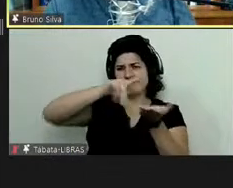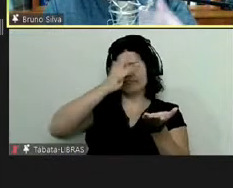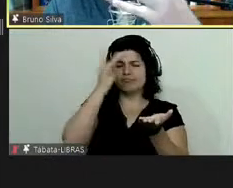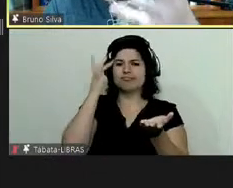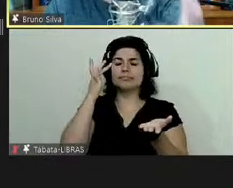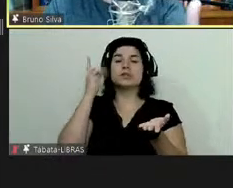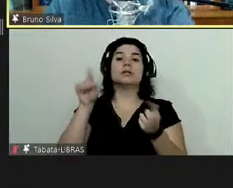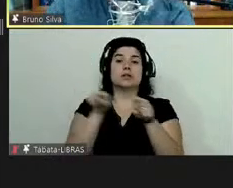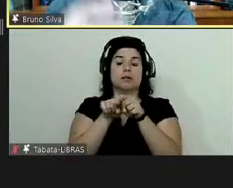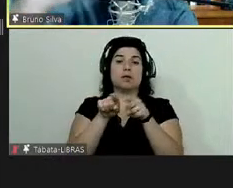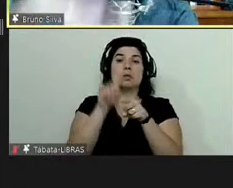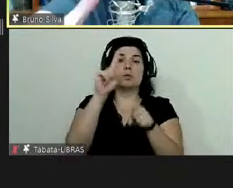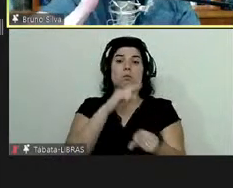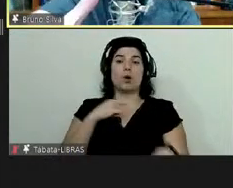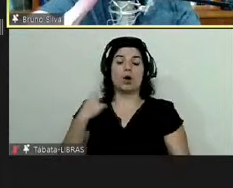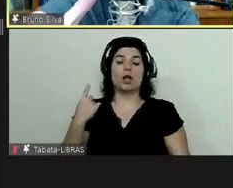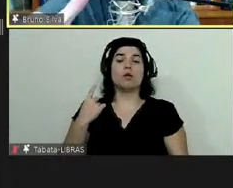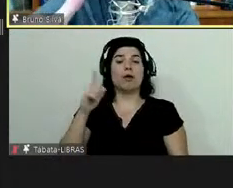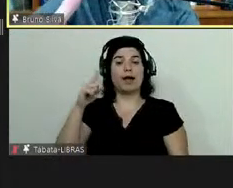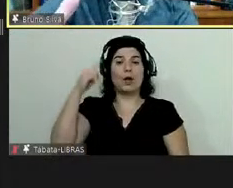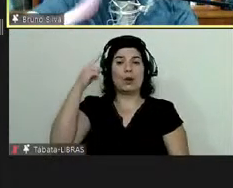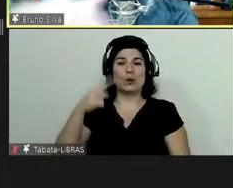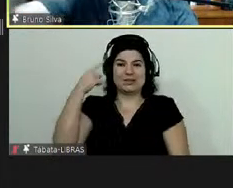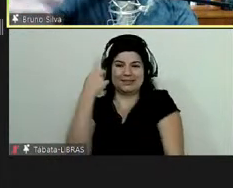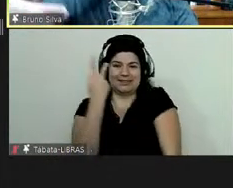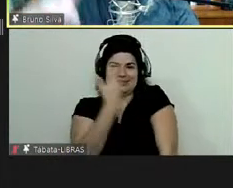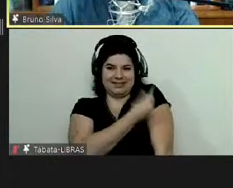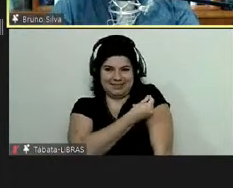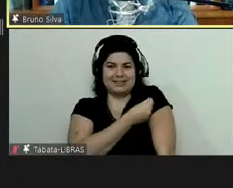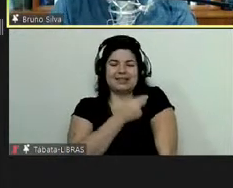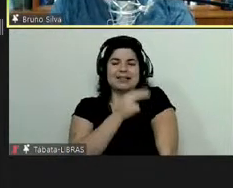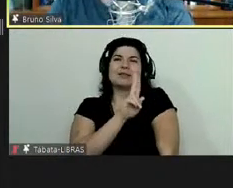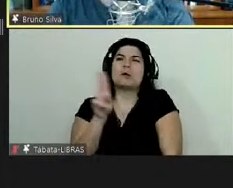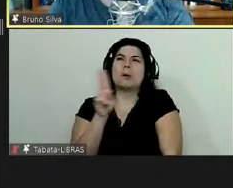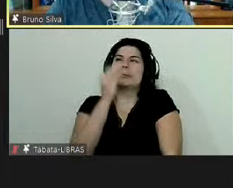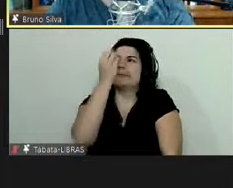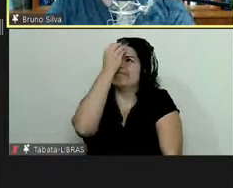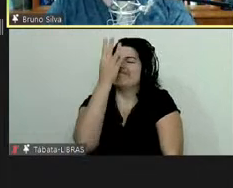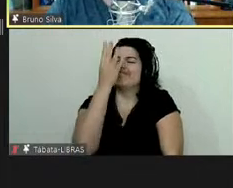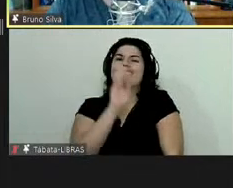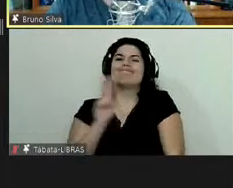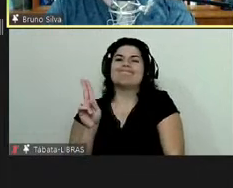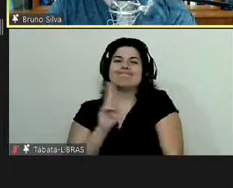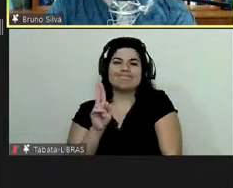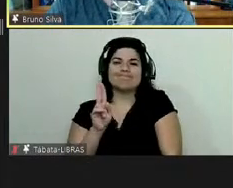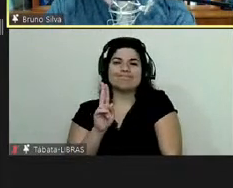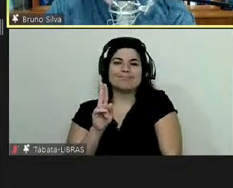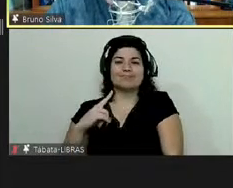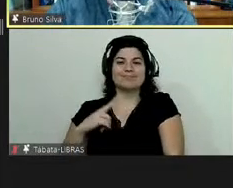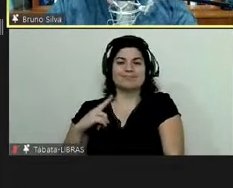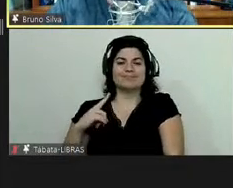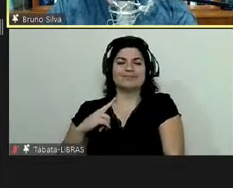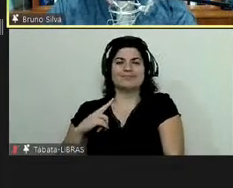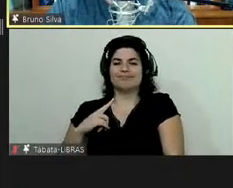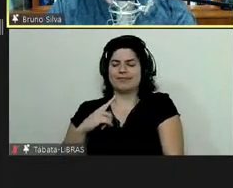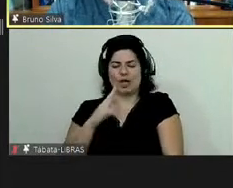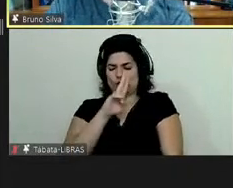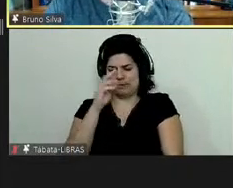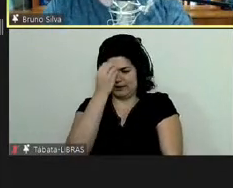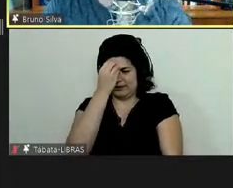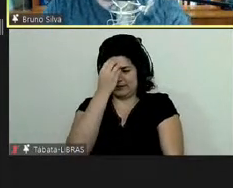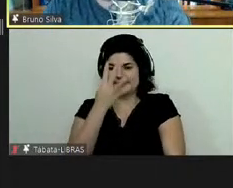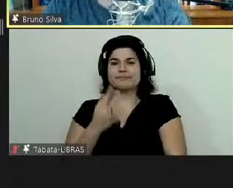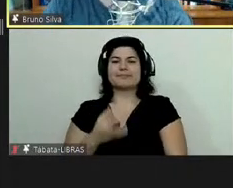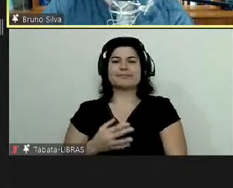aquele que infelizmente faleceu também que era o doido da vacina né o como é que se chama eu esqueci o nome dele agora né o fugiu